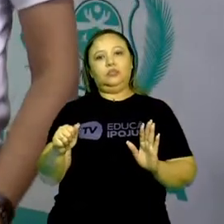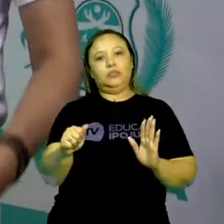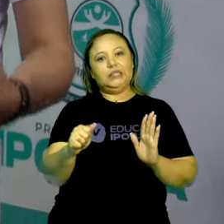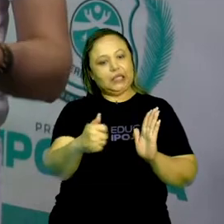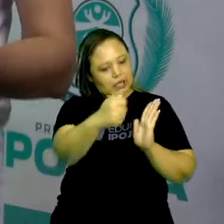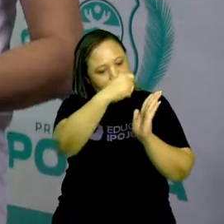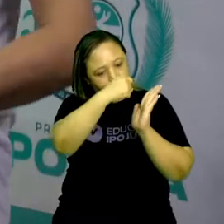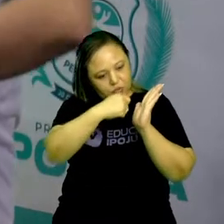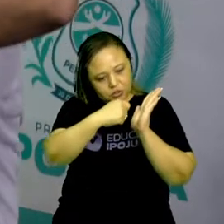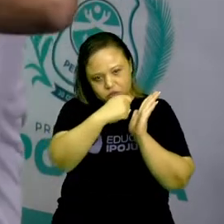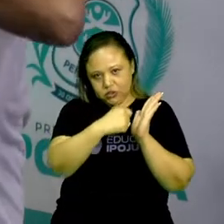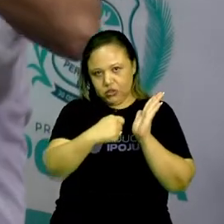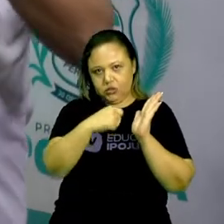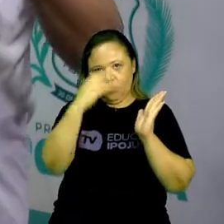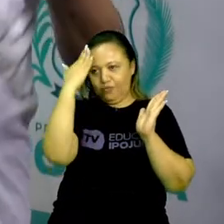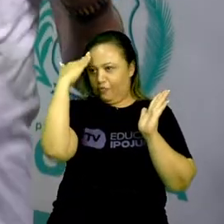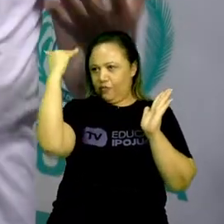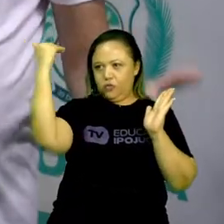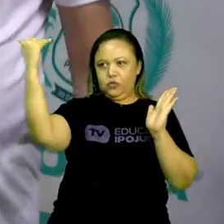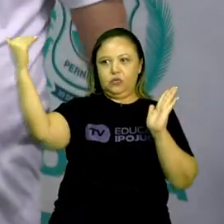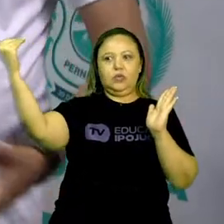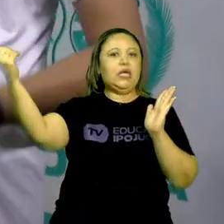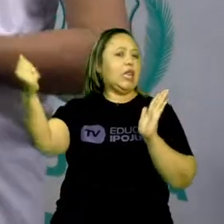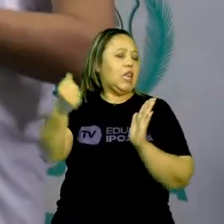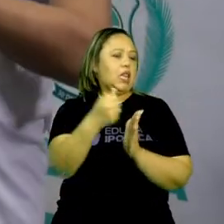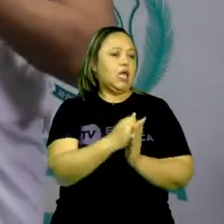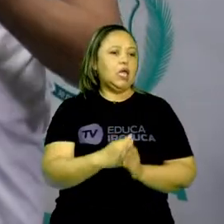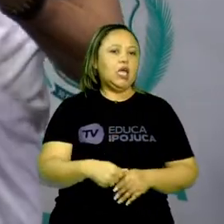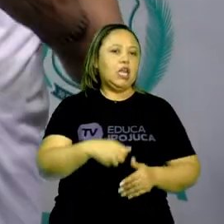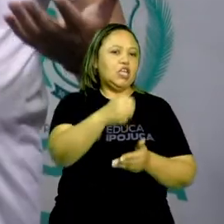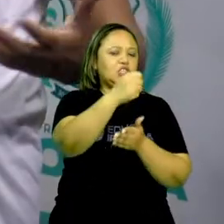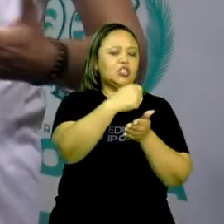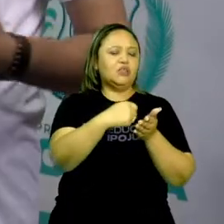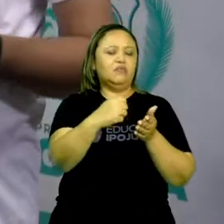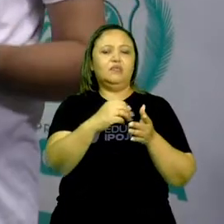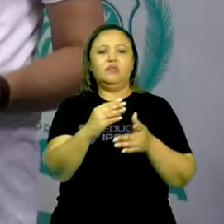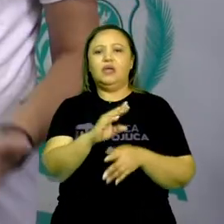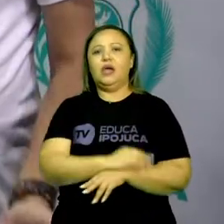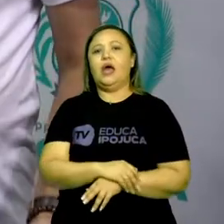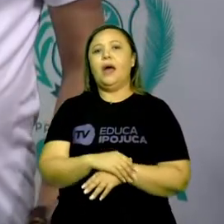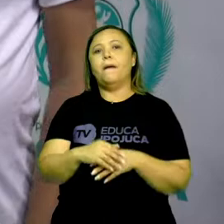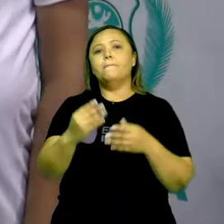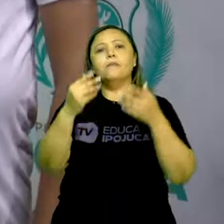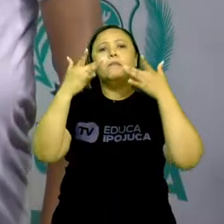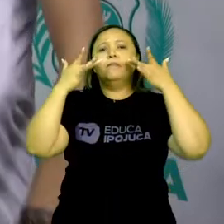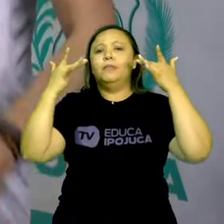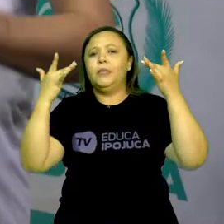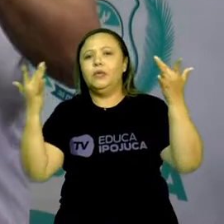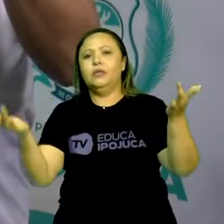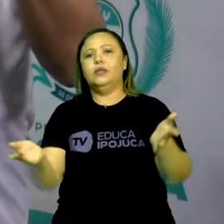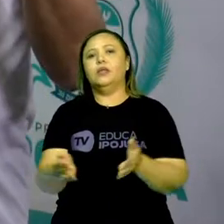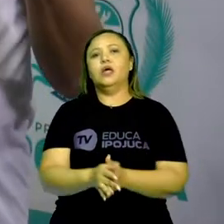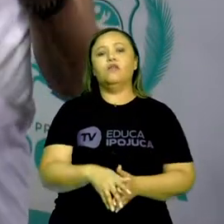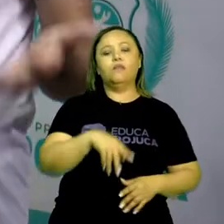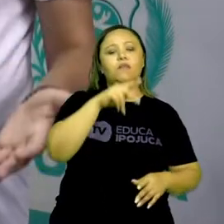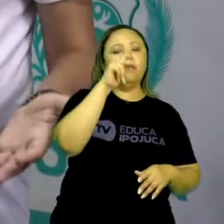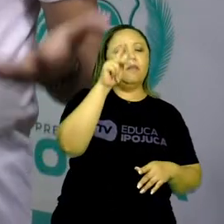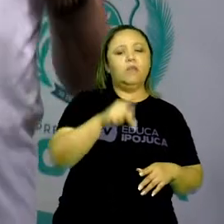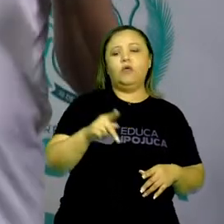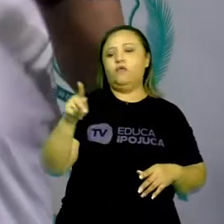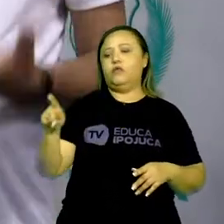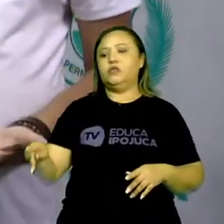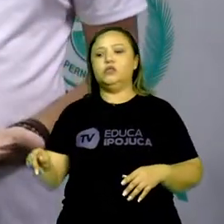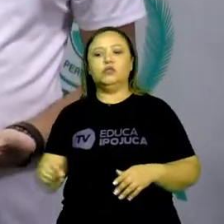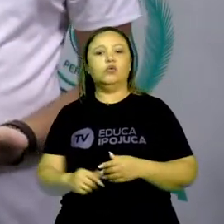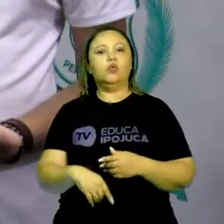tudo mais. E é um grande contador de causos, um grande escritor, um grande dramaturgo. Foi professor da Universidade Federal.